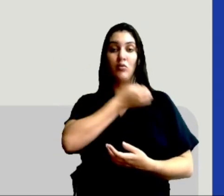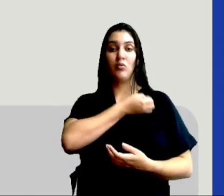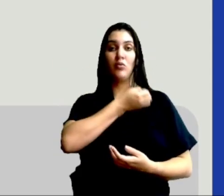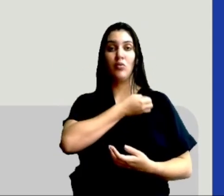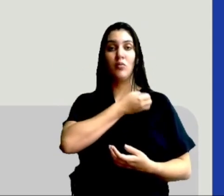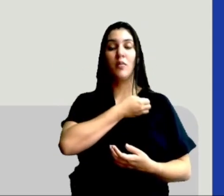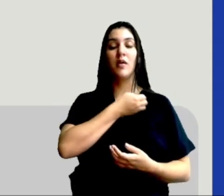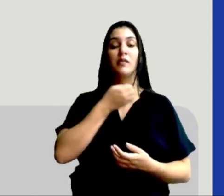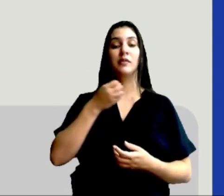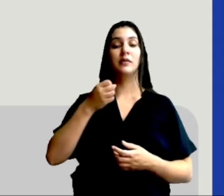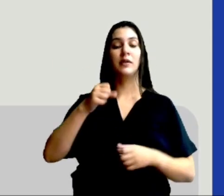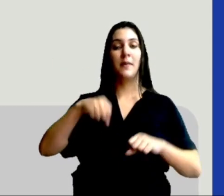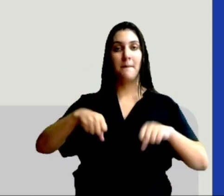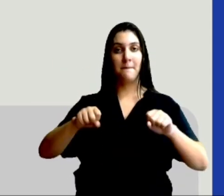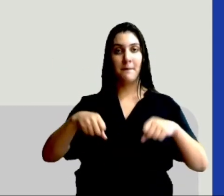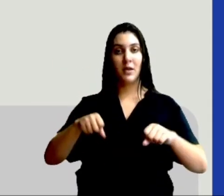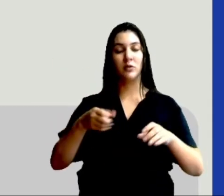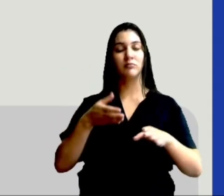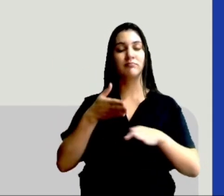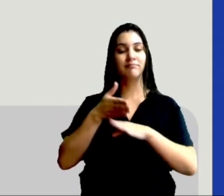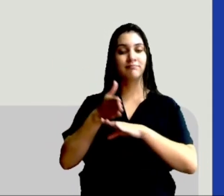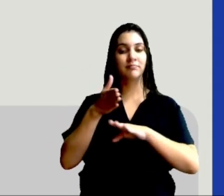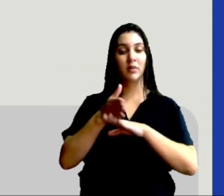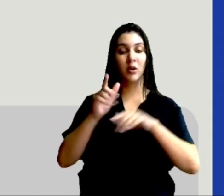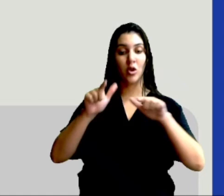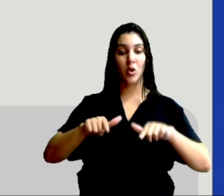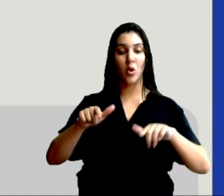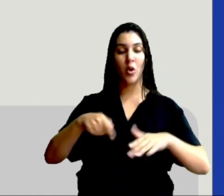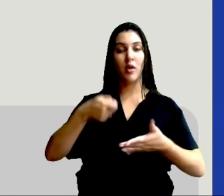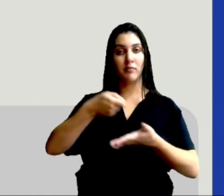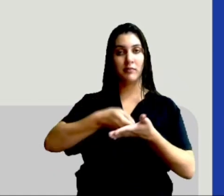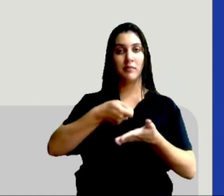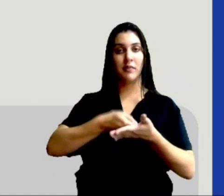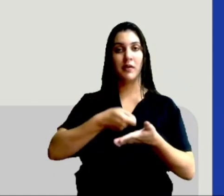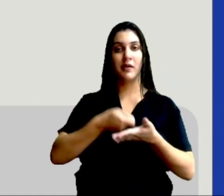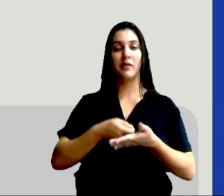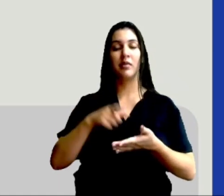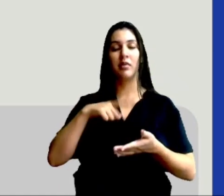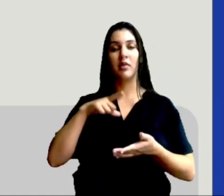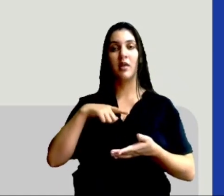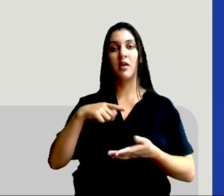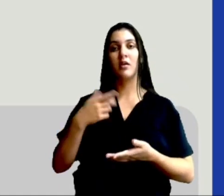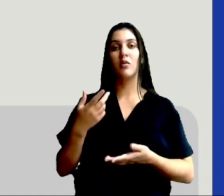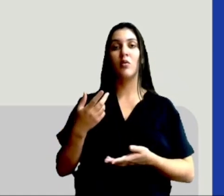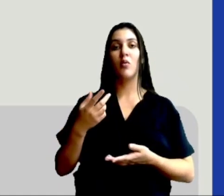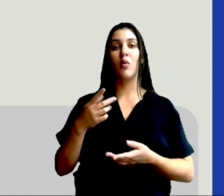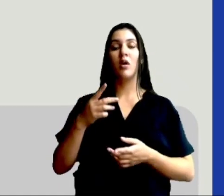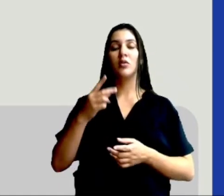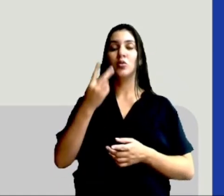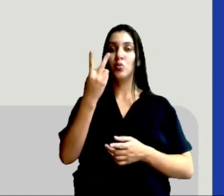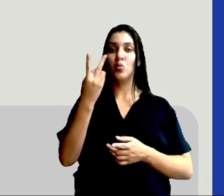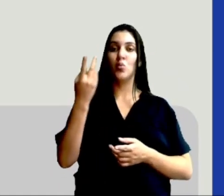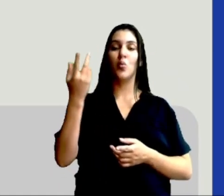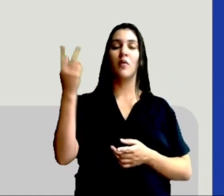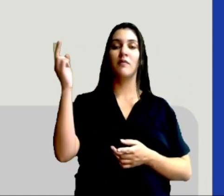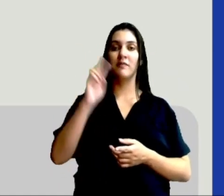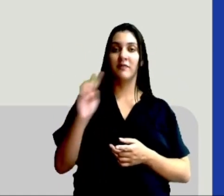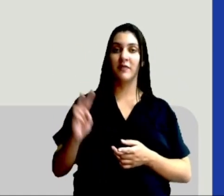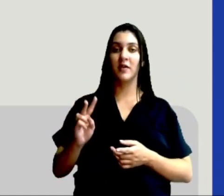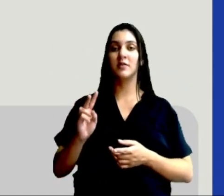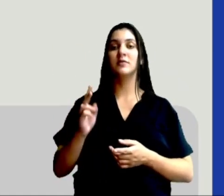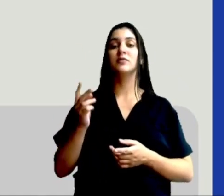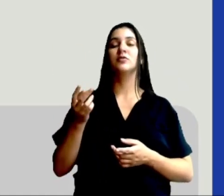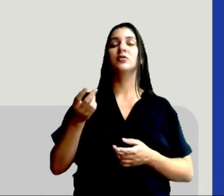de motocicletas que passaram nesse posto de pedágio corresponde ao dobro do número de